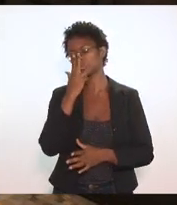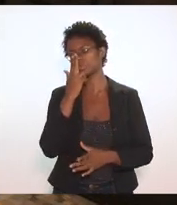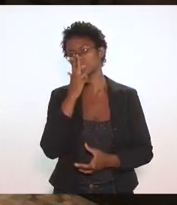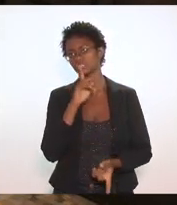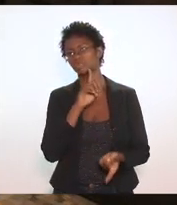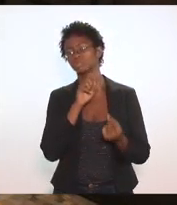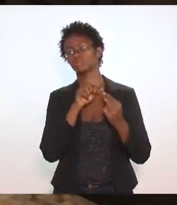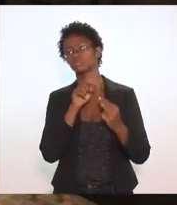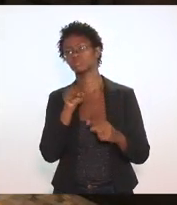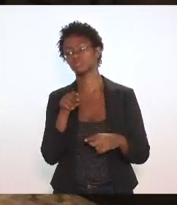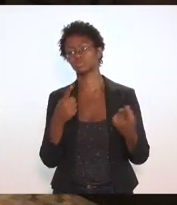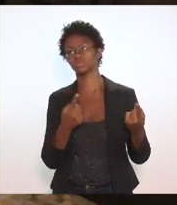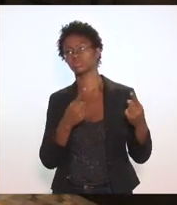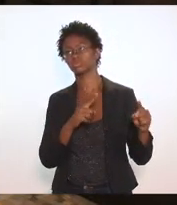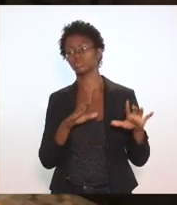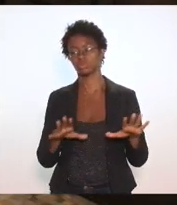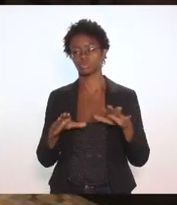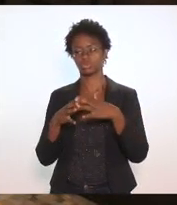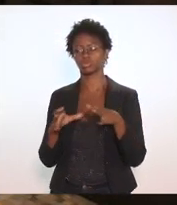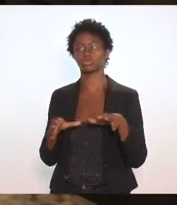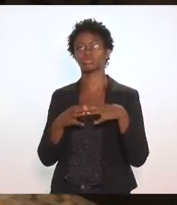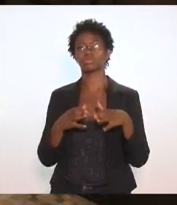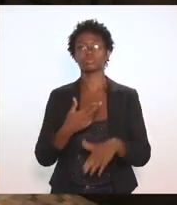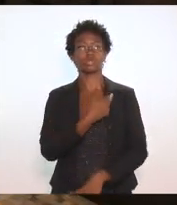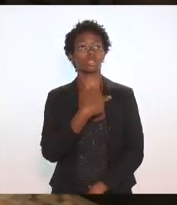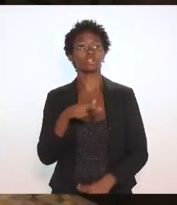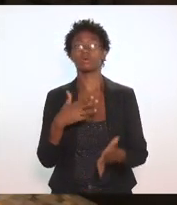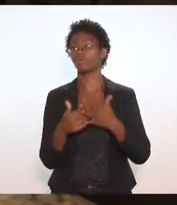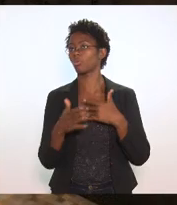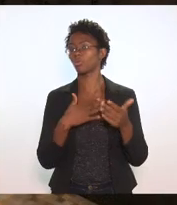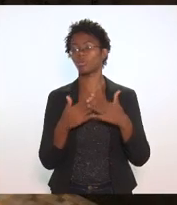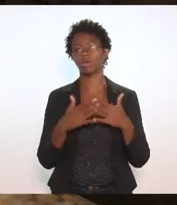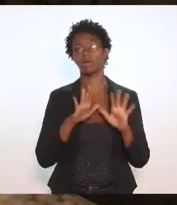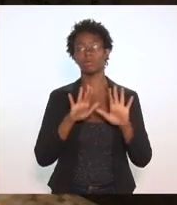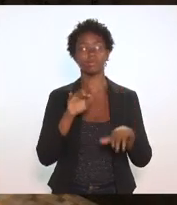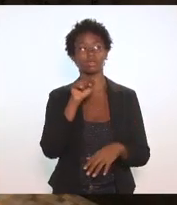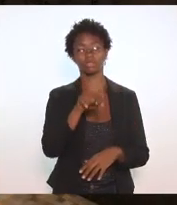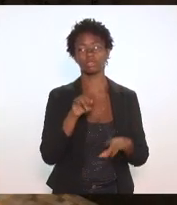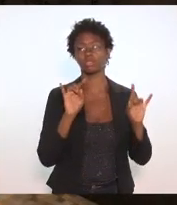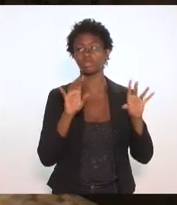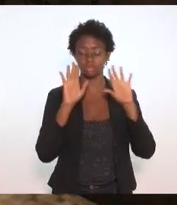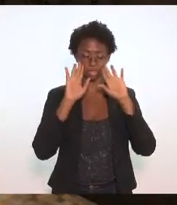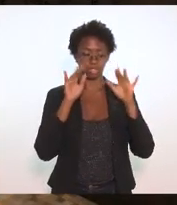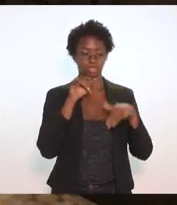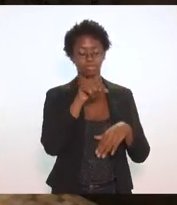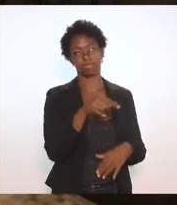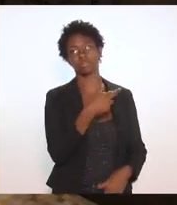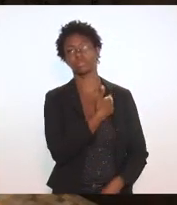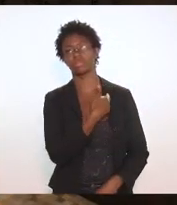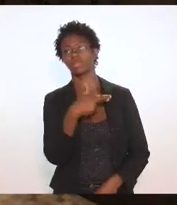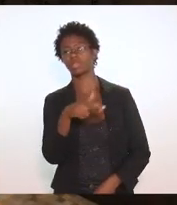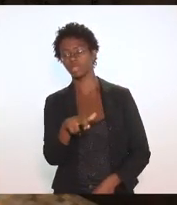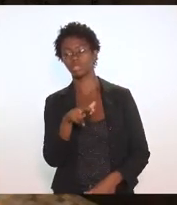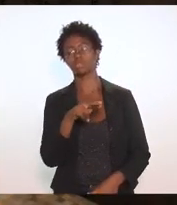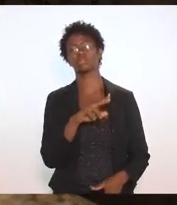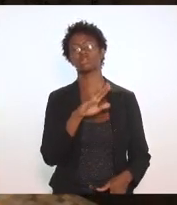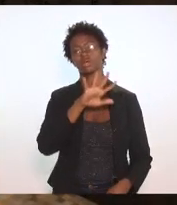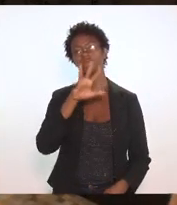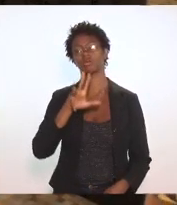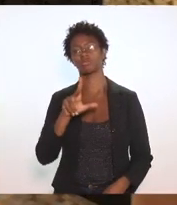contra denominações religiosas, quaisquer que seja, mas neste caso, especificamente as religiões de matriz africana. Aqui nós